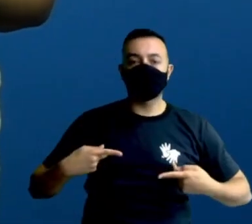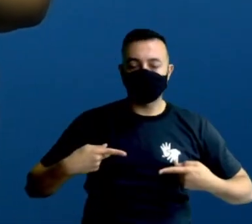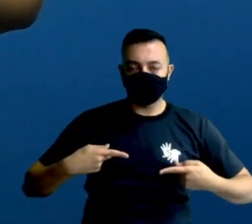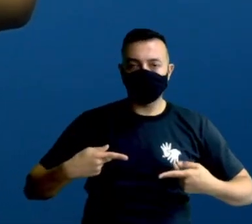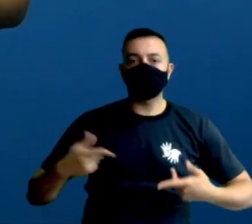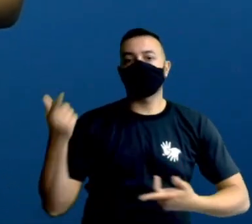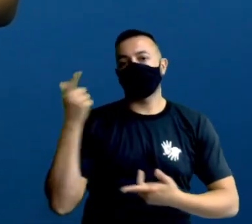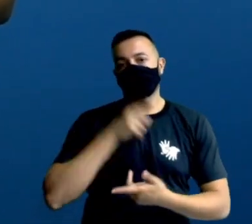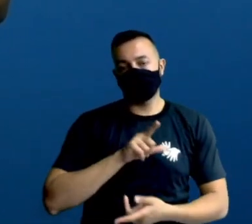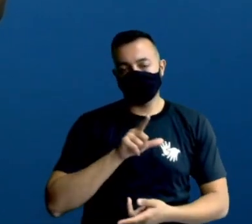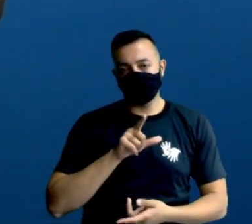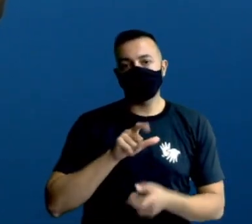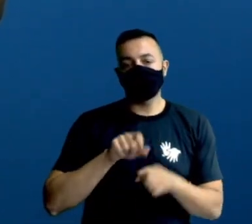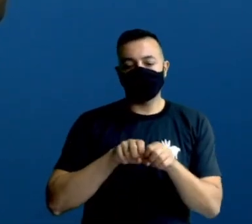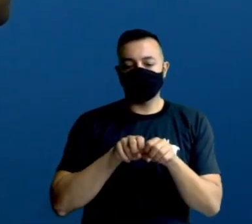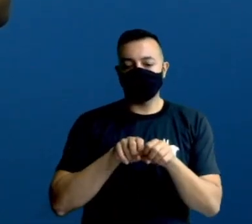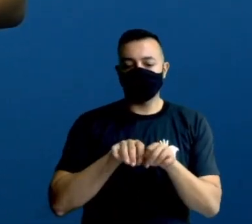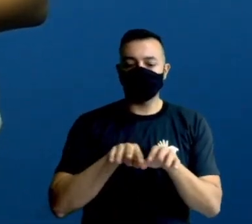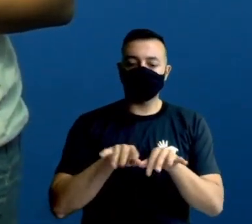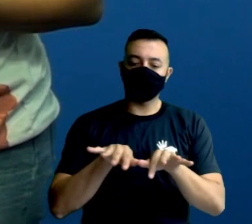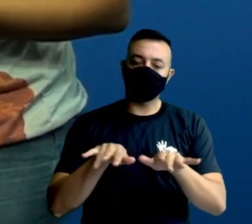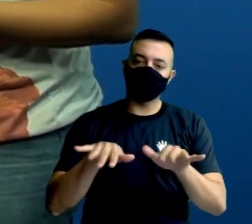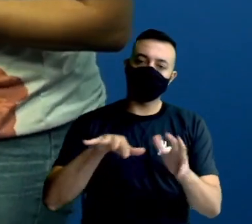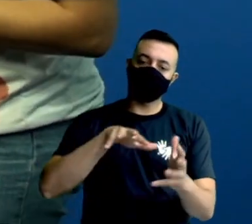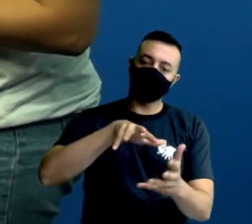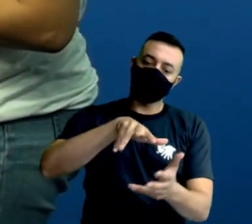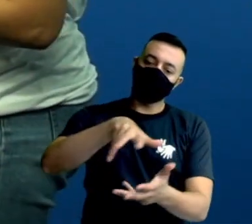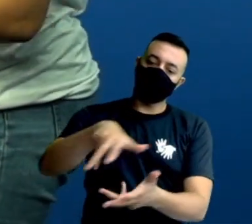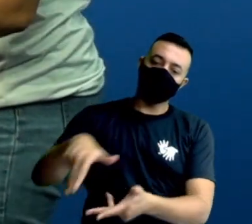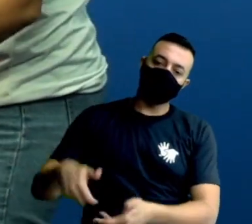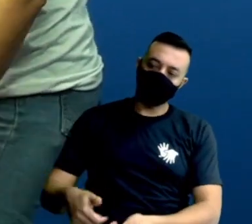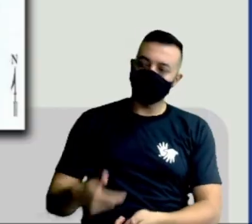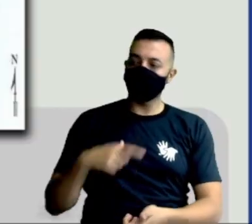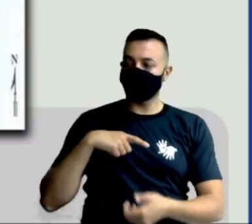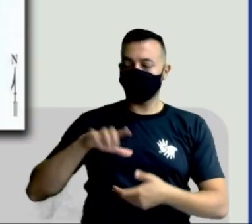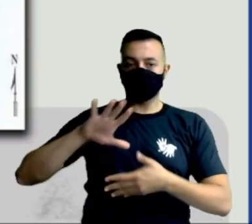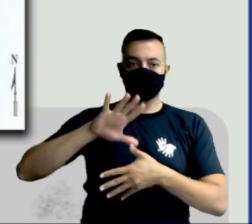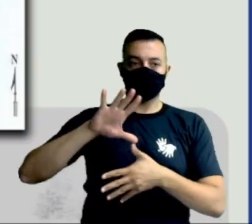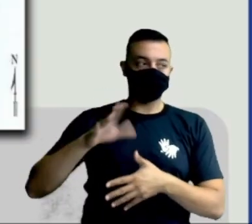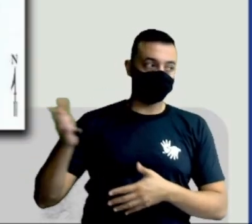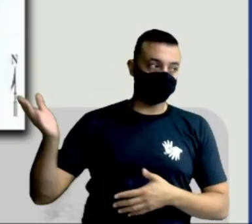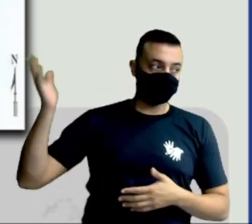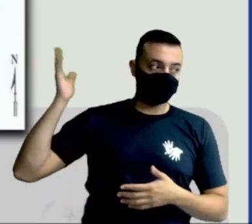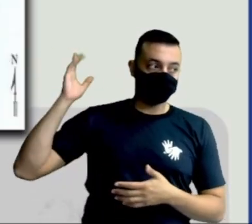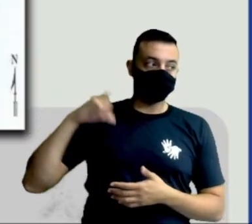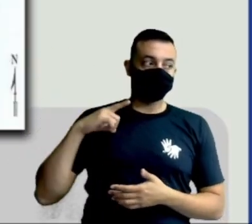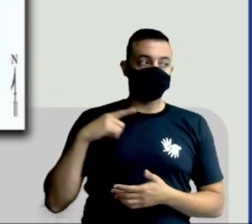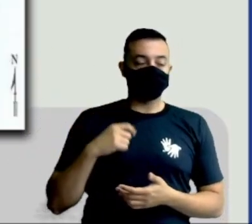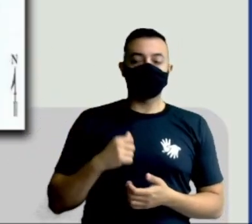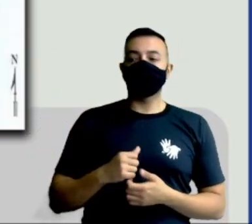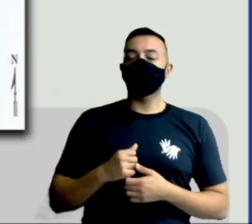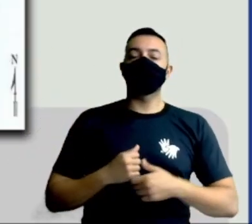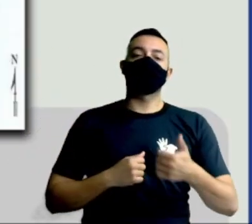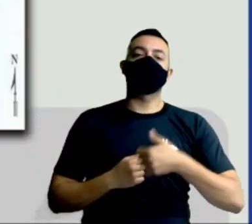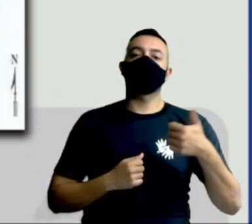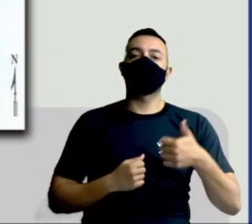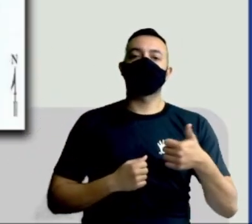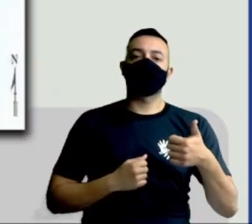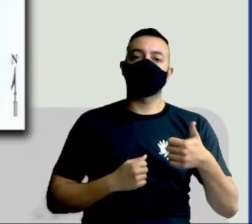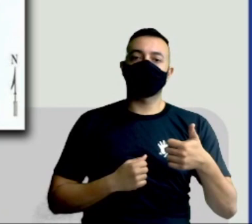humana, foi se espalhando pela Terra. Então nós temos aqui no mapa, ó, que os